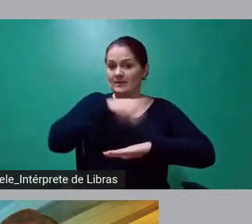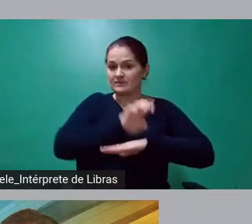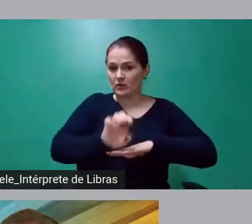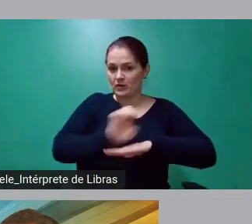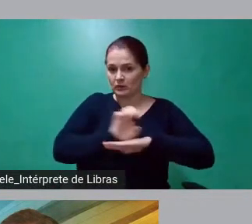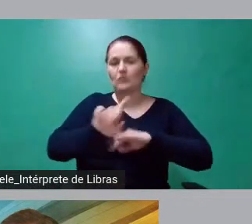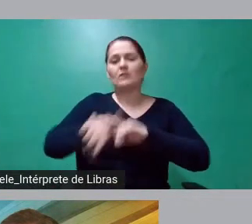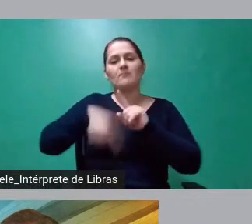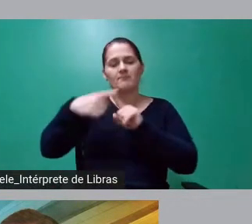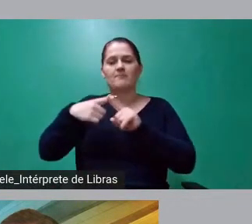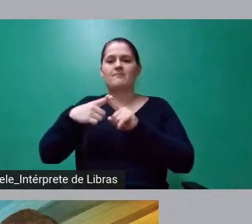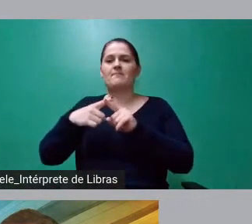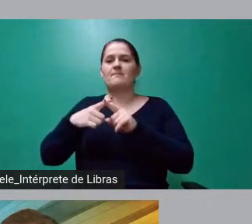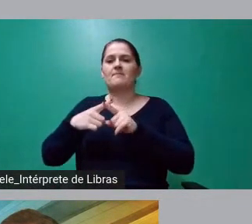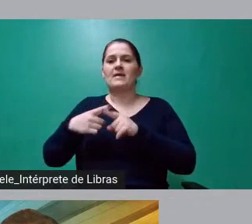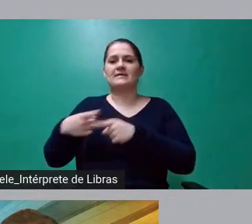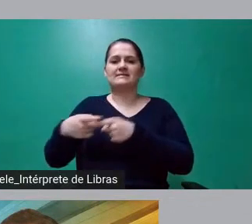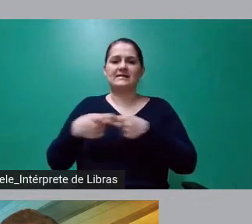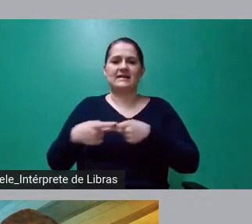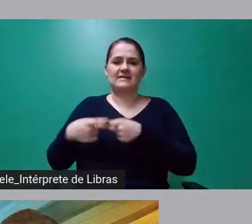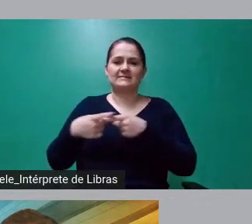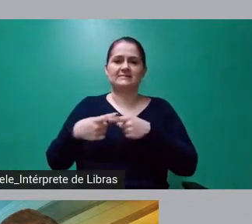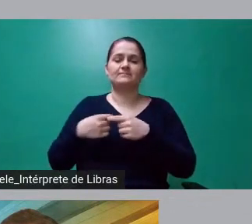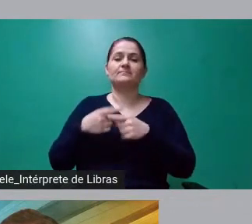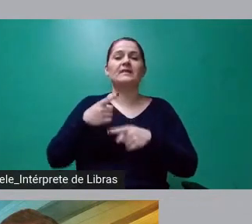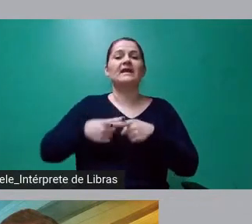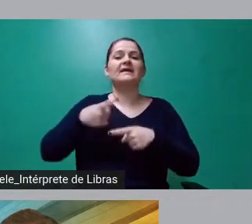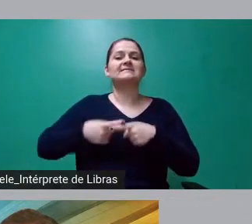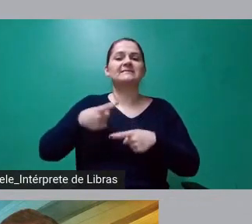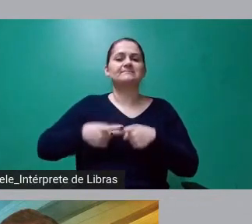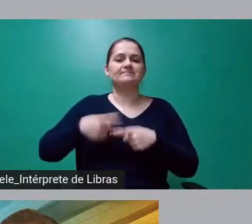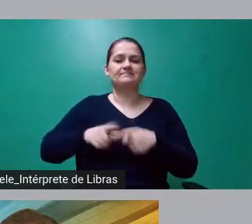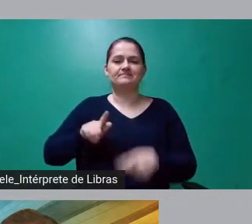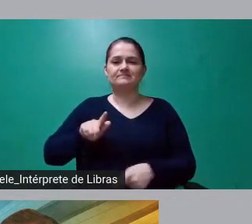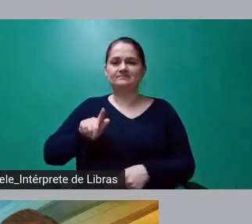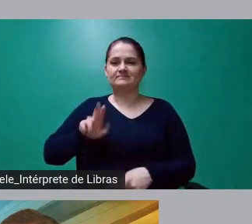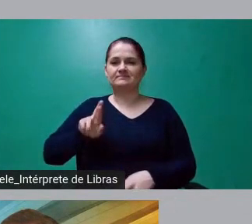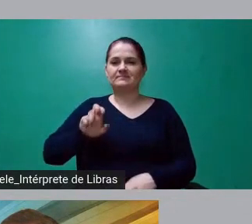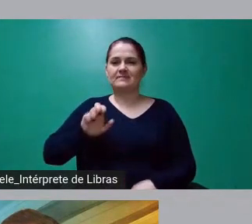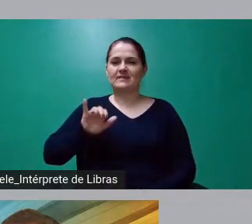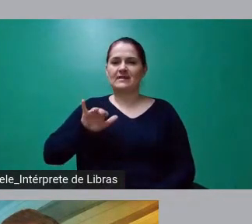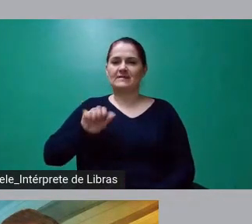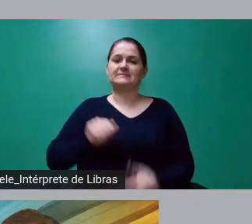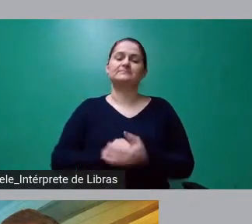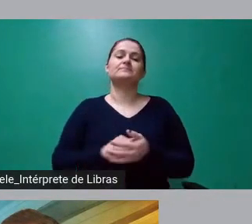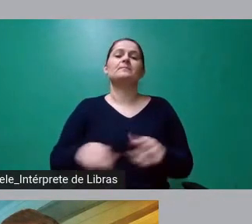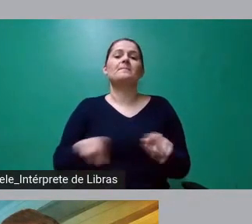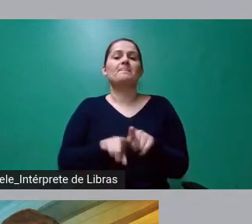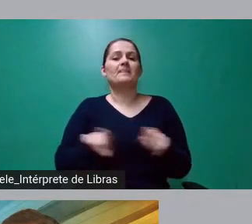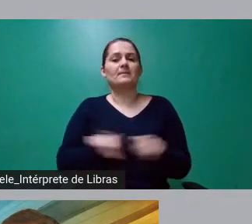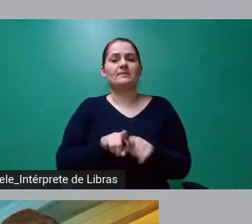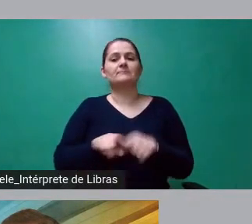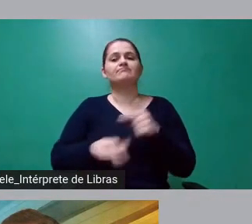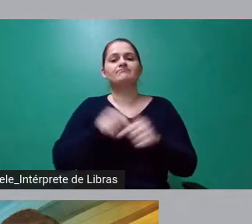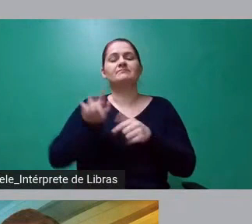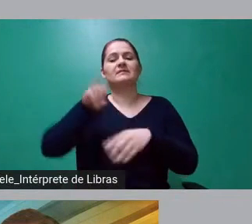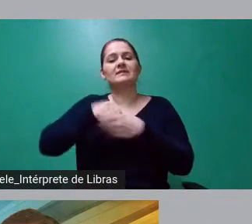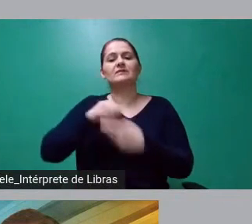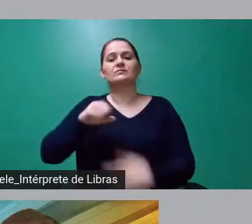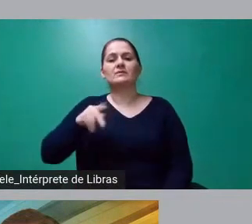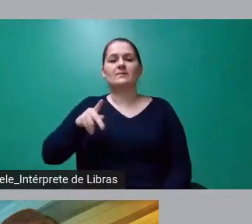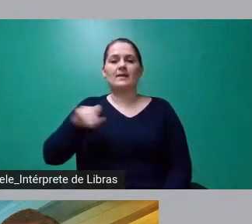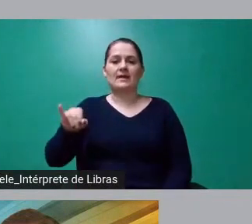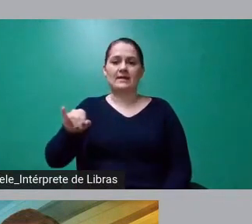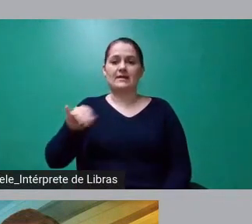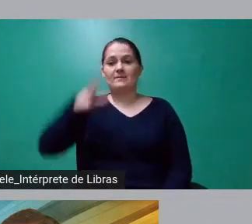dos Deputados do Brasil entre 2009 e 2010 e a CPI da Prefeitura de Belo Horizonte, Ativos